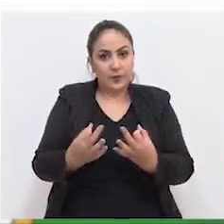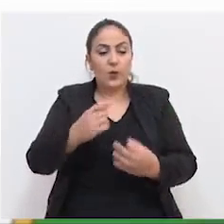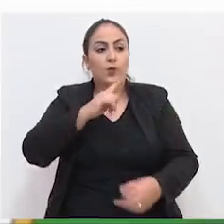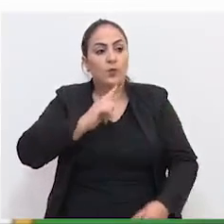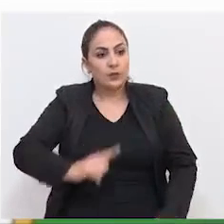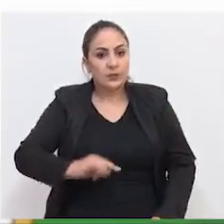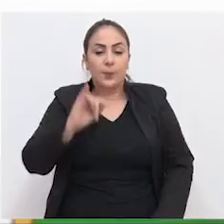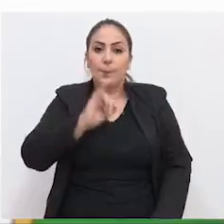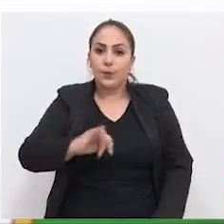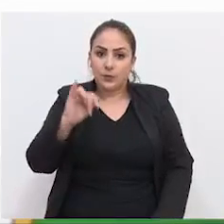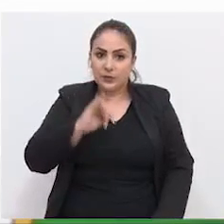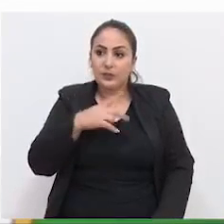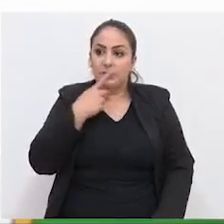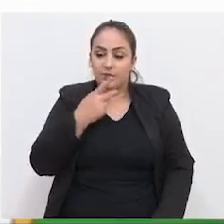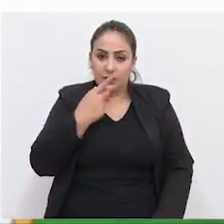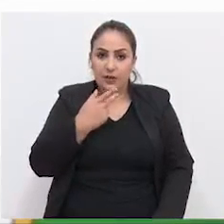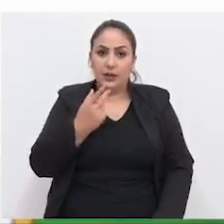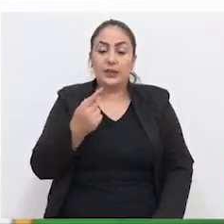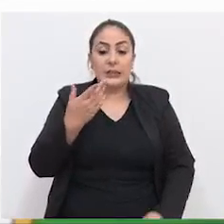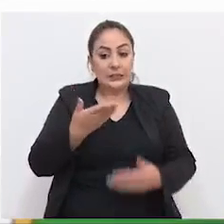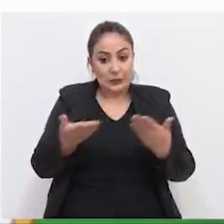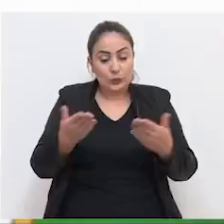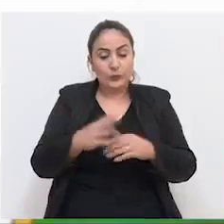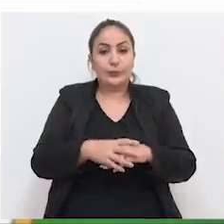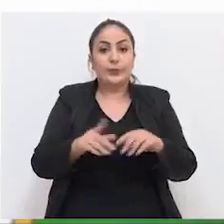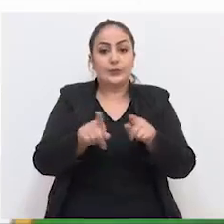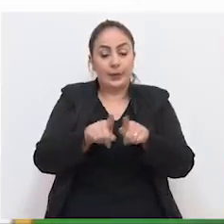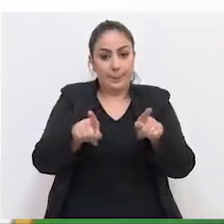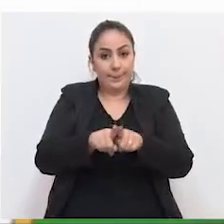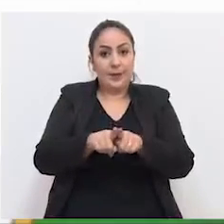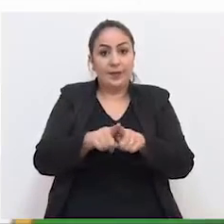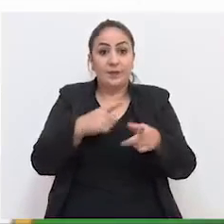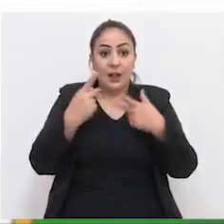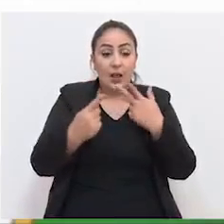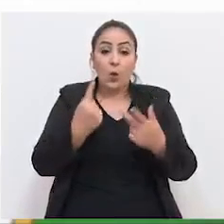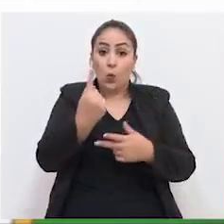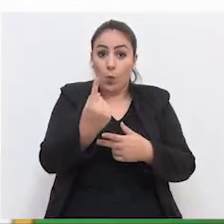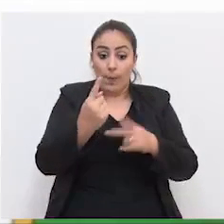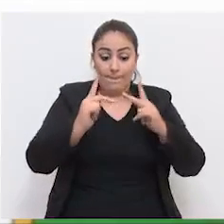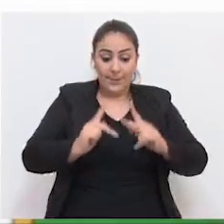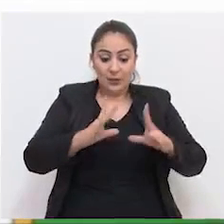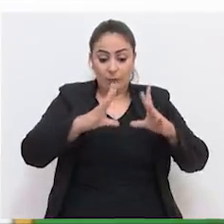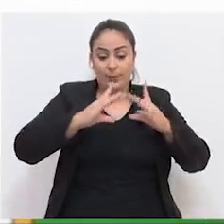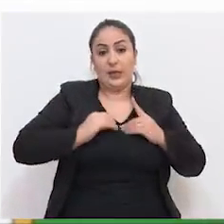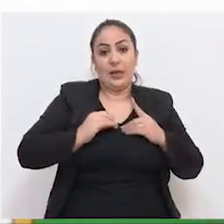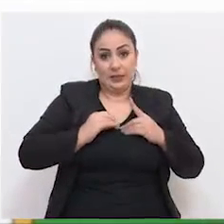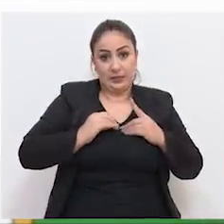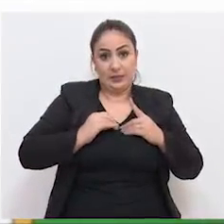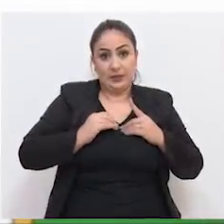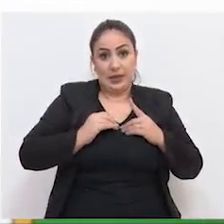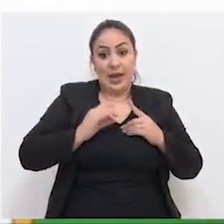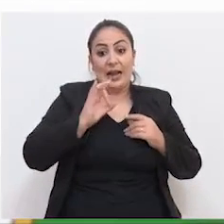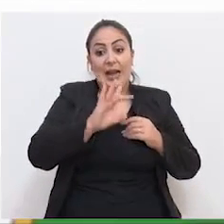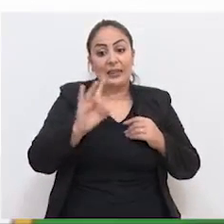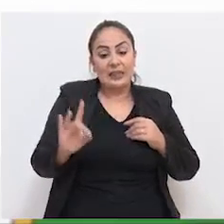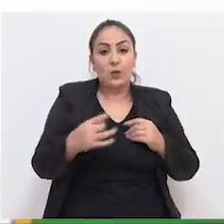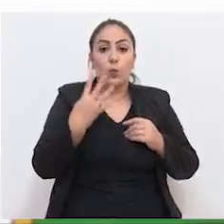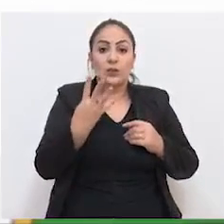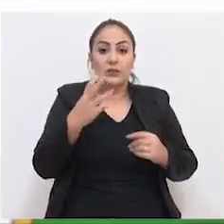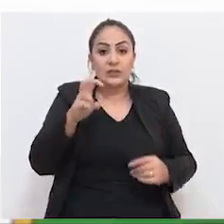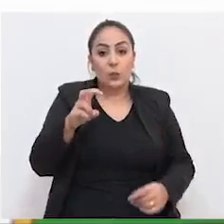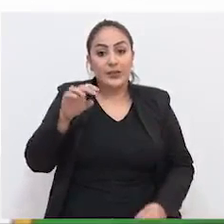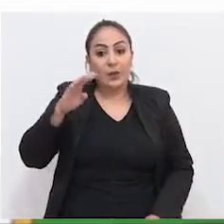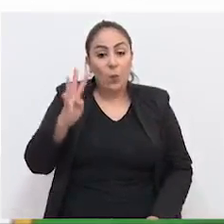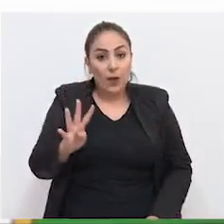Exatamente, governador, muito importante ressaltar isso. Também dizer que é um infectado a cada 454